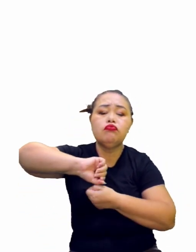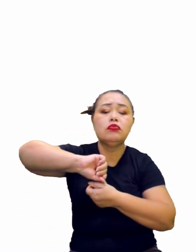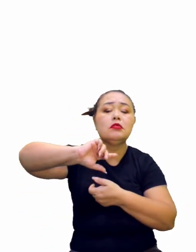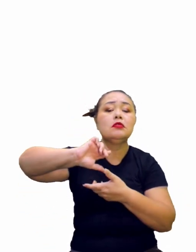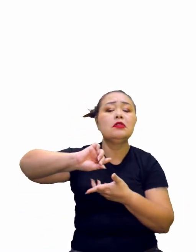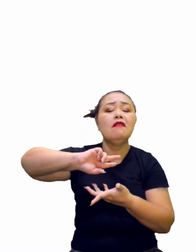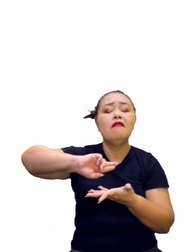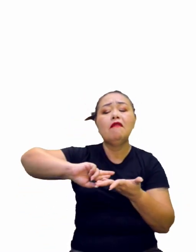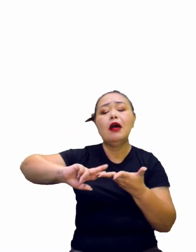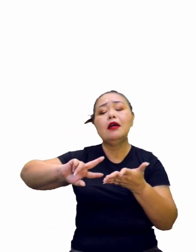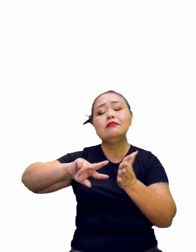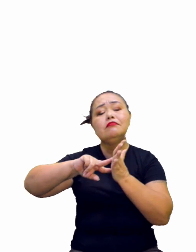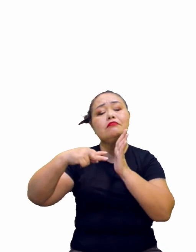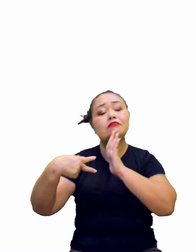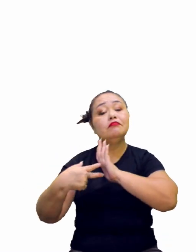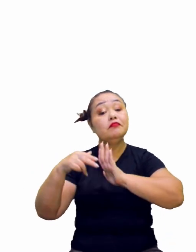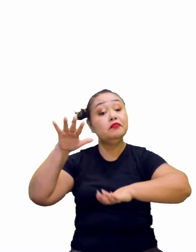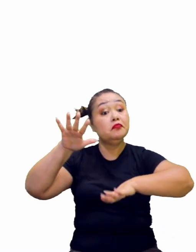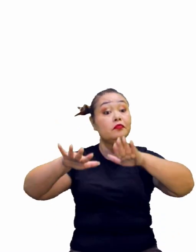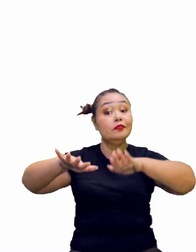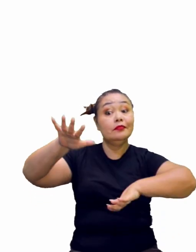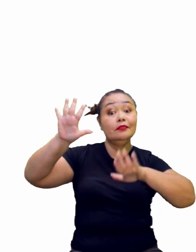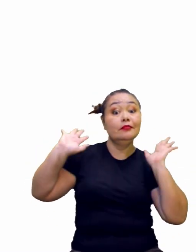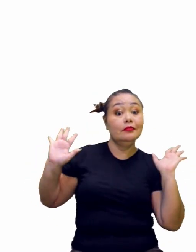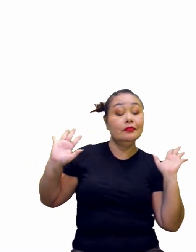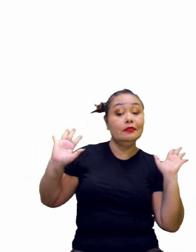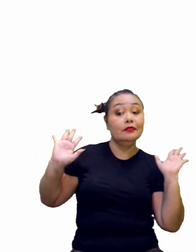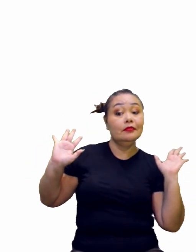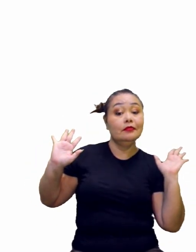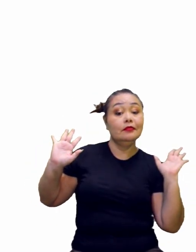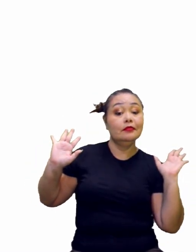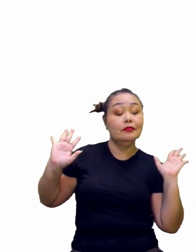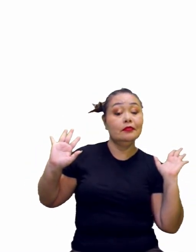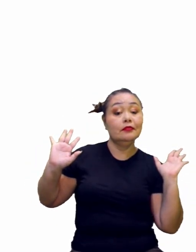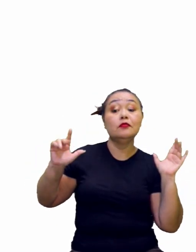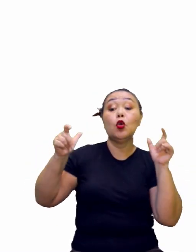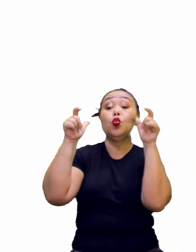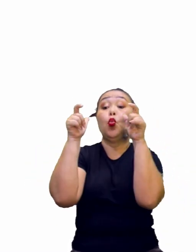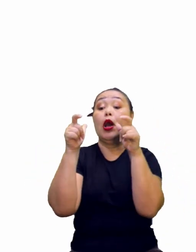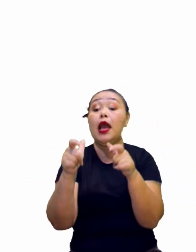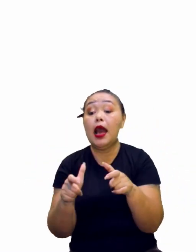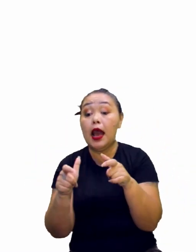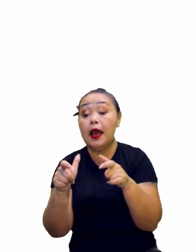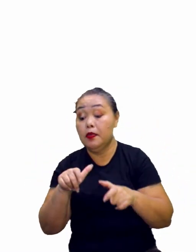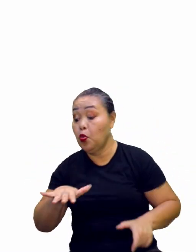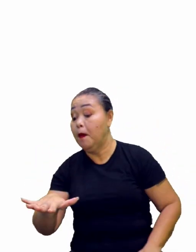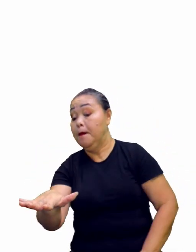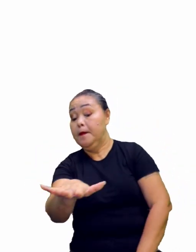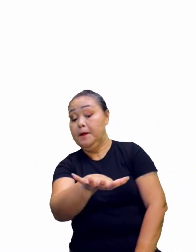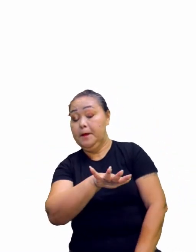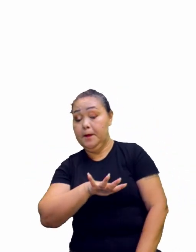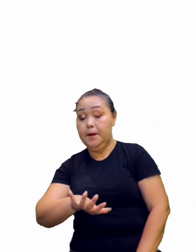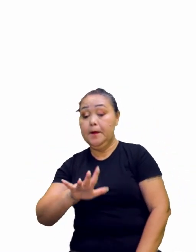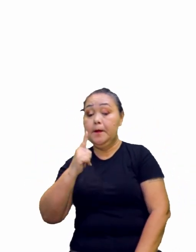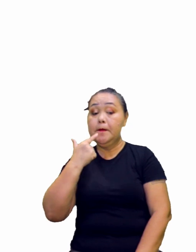quê? Dependendo do local, do ambiente. A gente está falando de